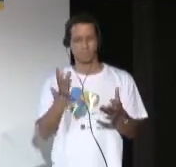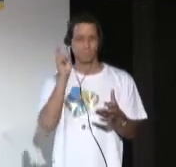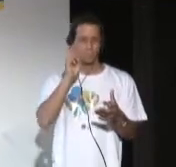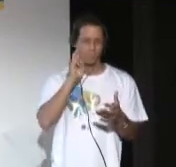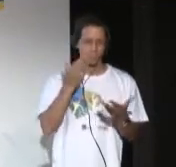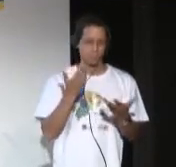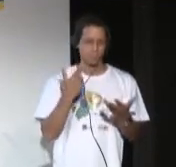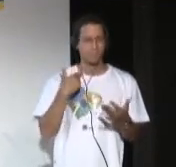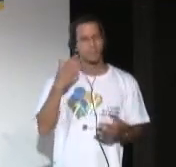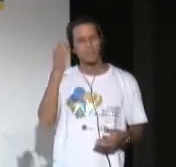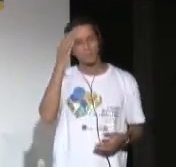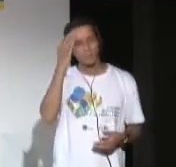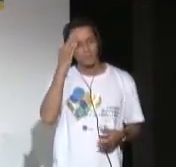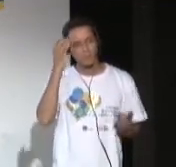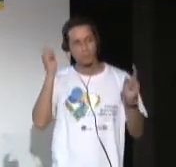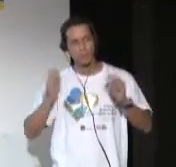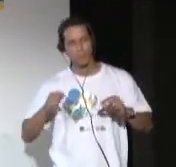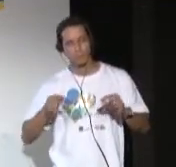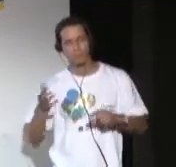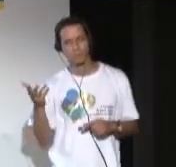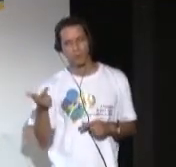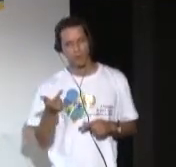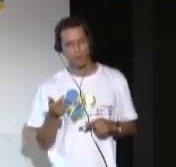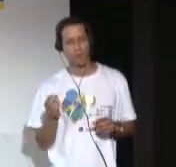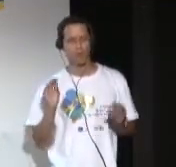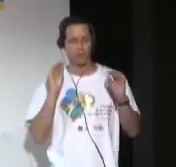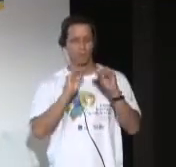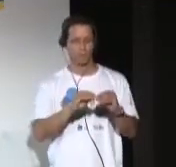podem ser incluídos aí e nos ajudar nessa jornada.